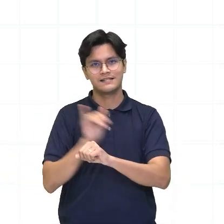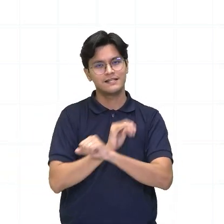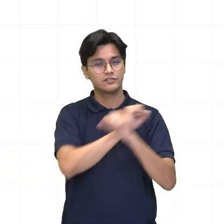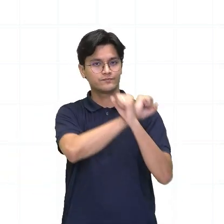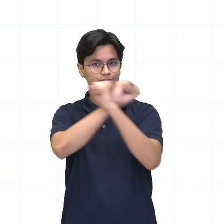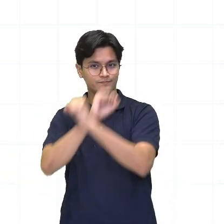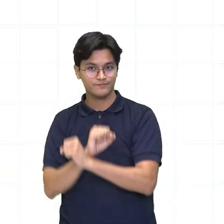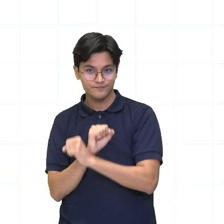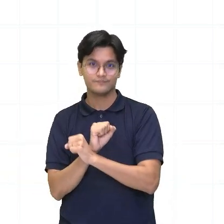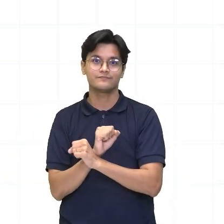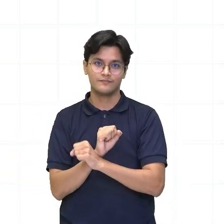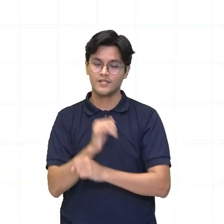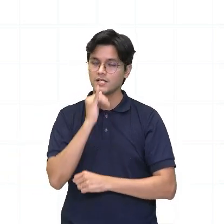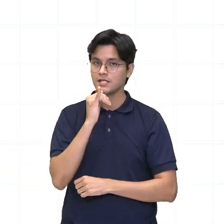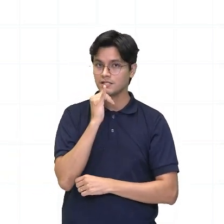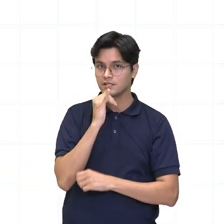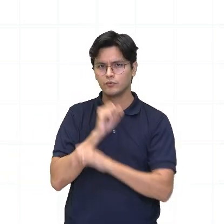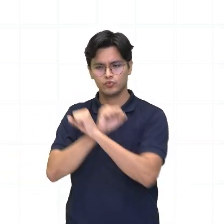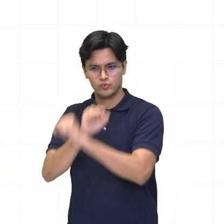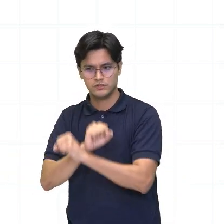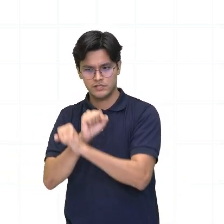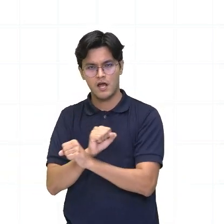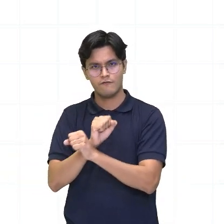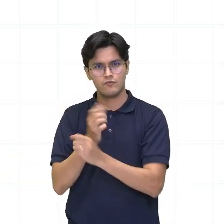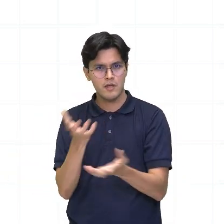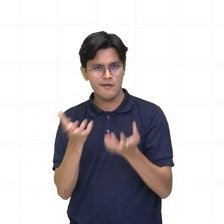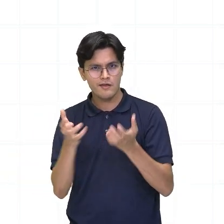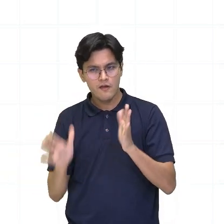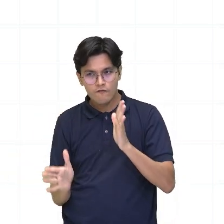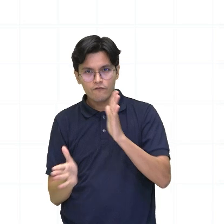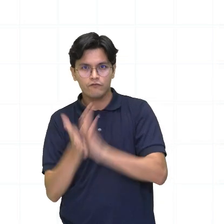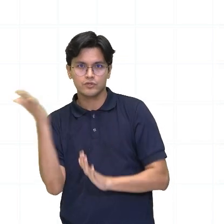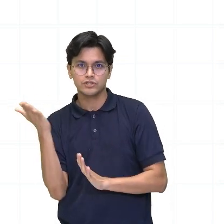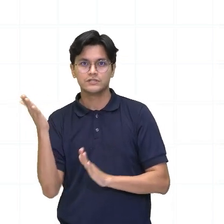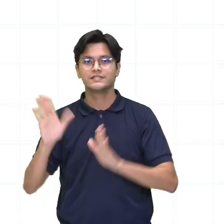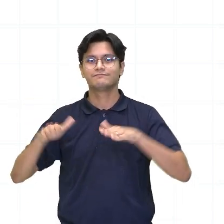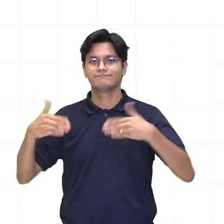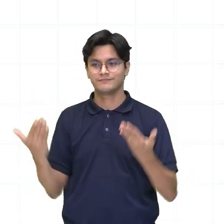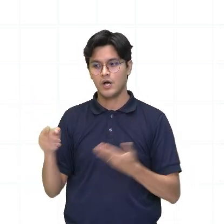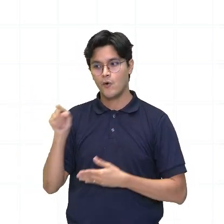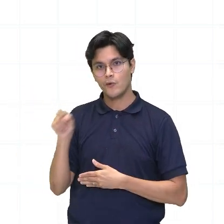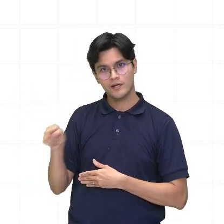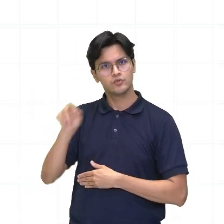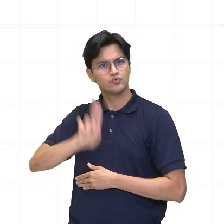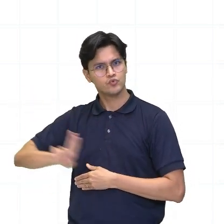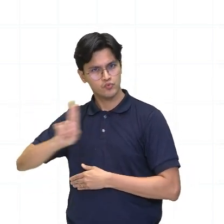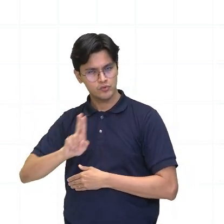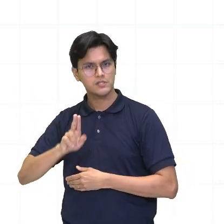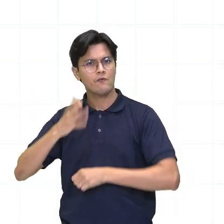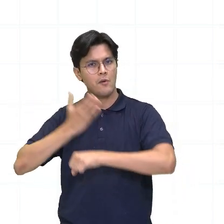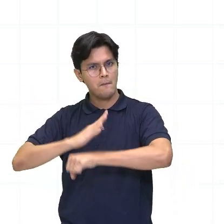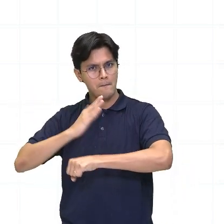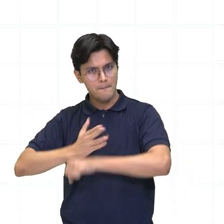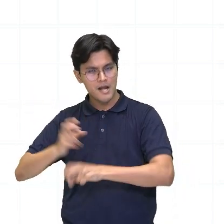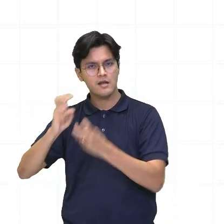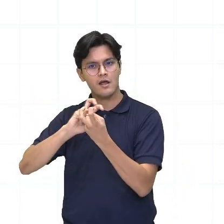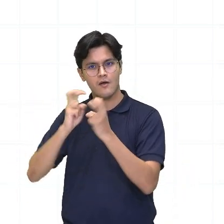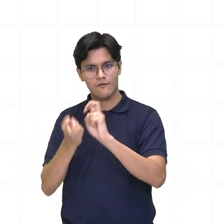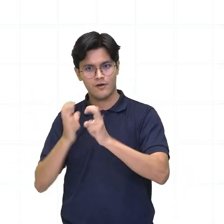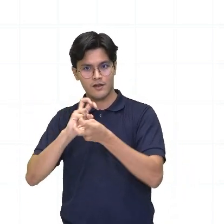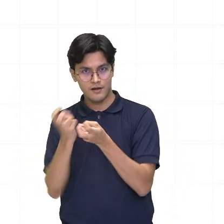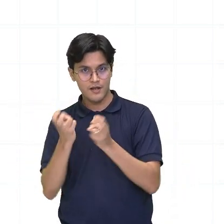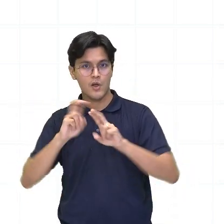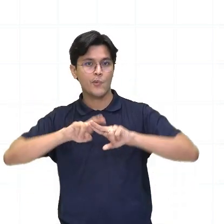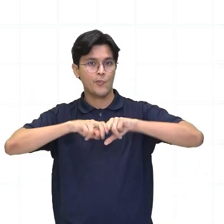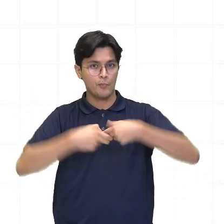das fazendas, das senzalas, era uma forma de luta, a capoeira foi proibida